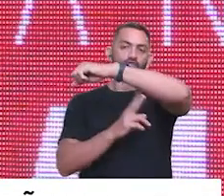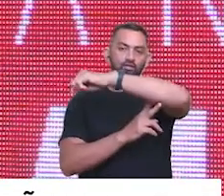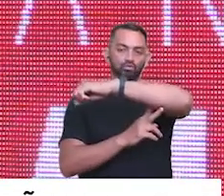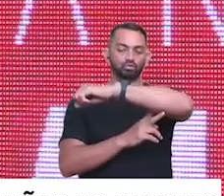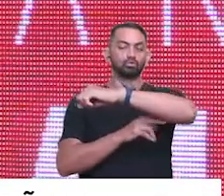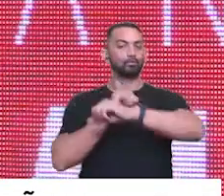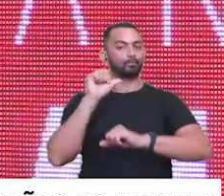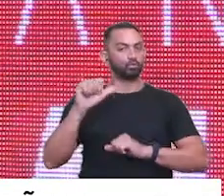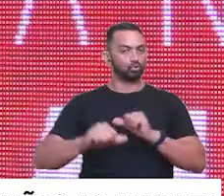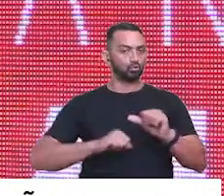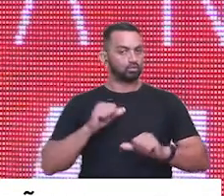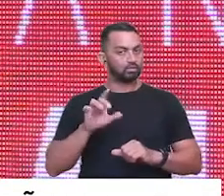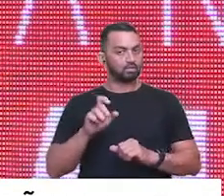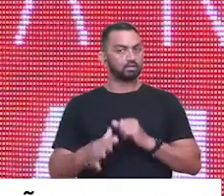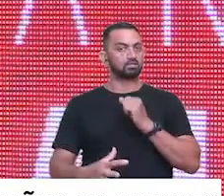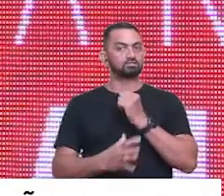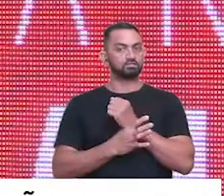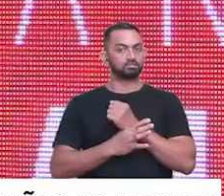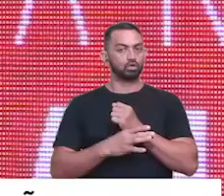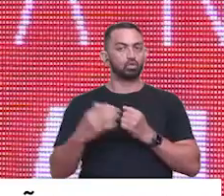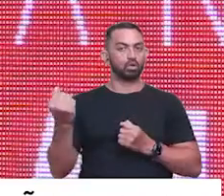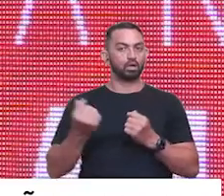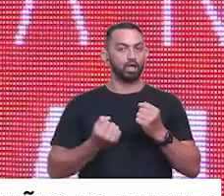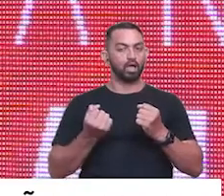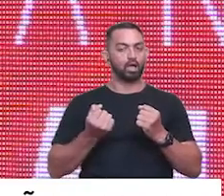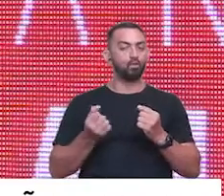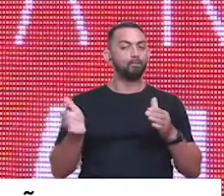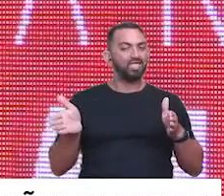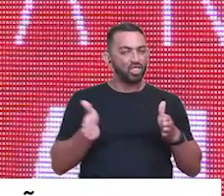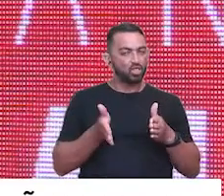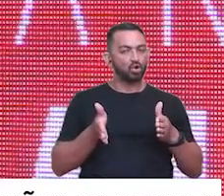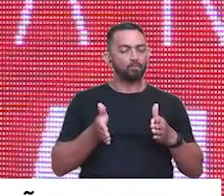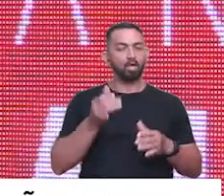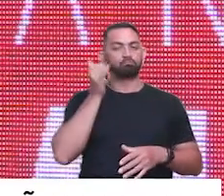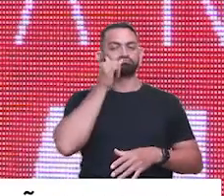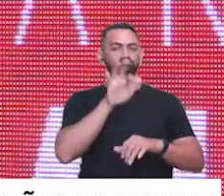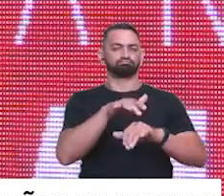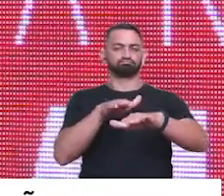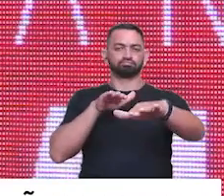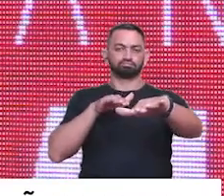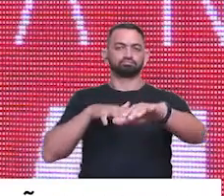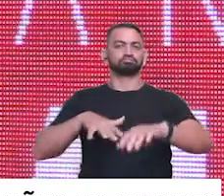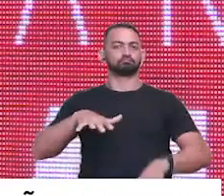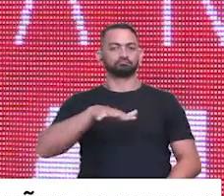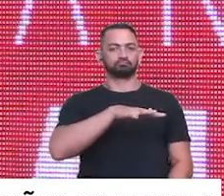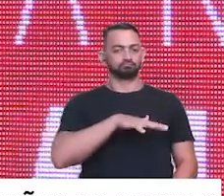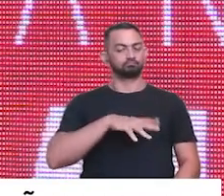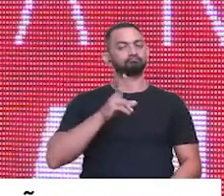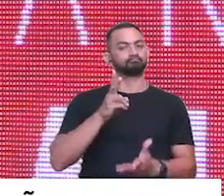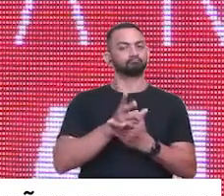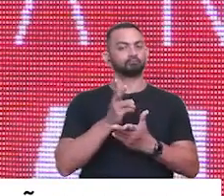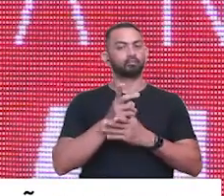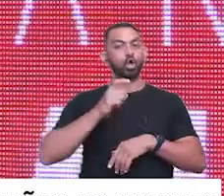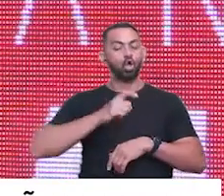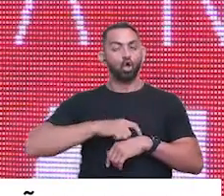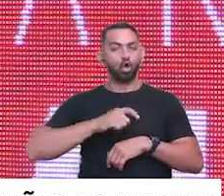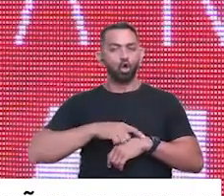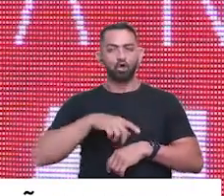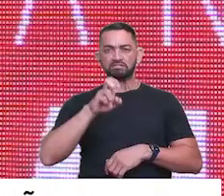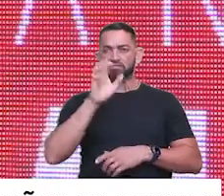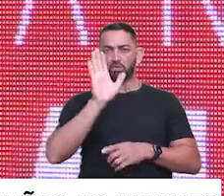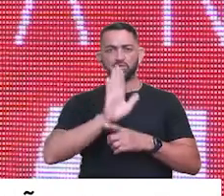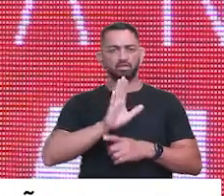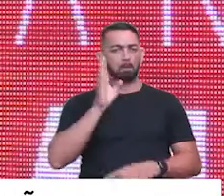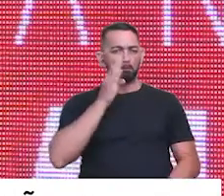viaduto E lembrando que essa mudança foi uma questão de segurança para os veículos menores para tentar desafogar aquela parte da cidade que geralmente